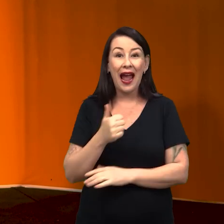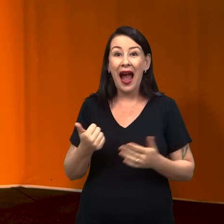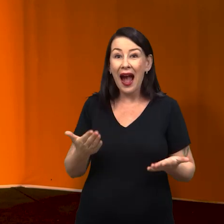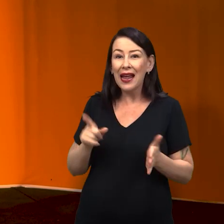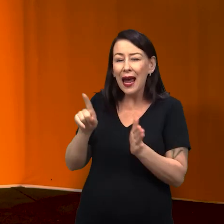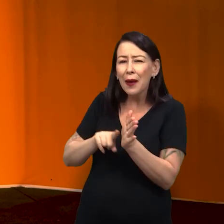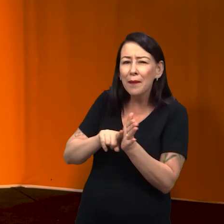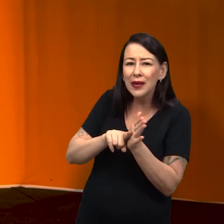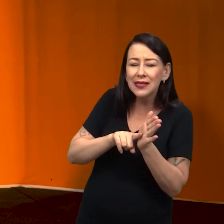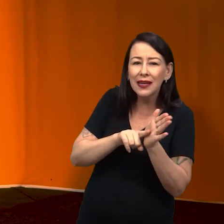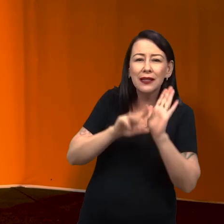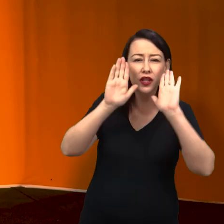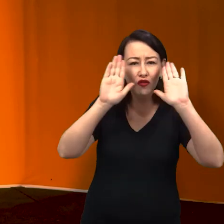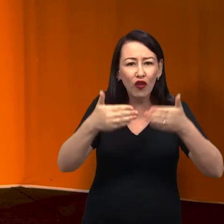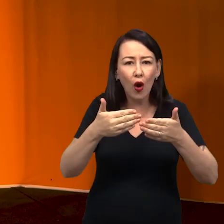nas mulheres.